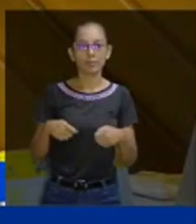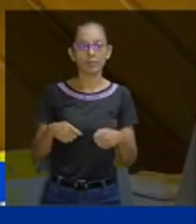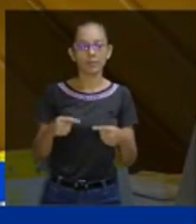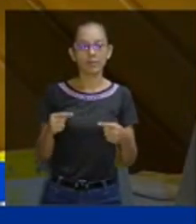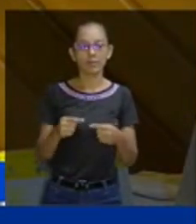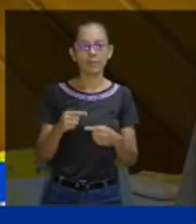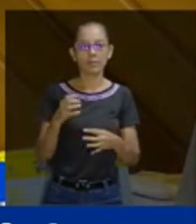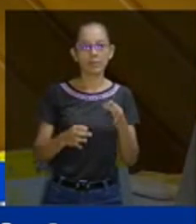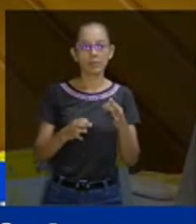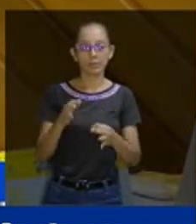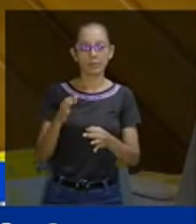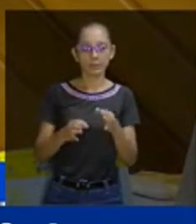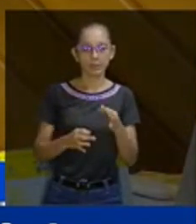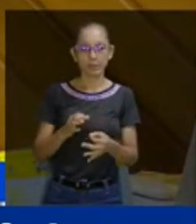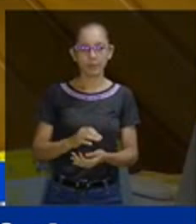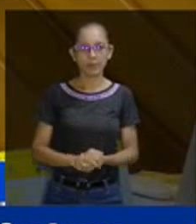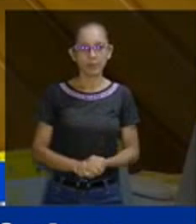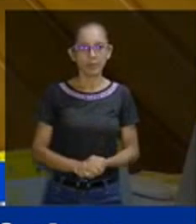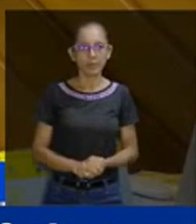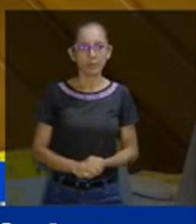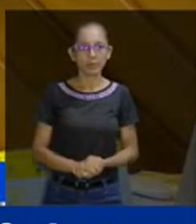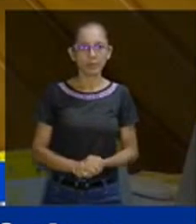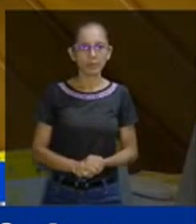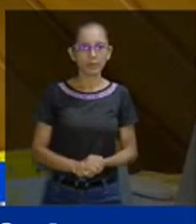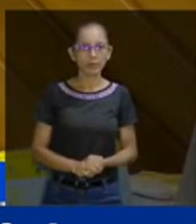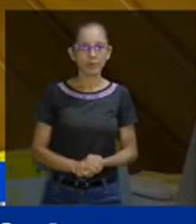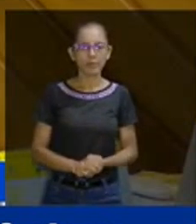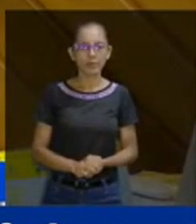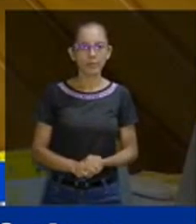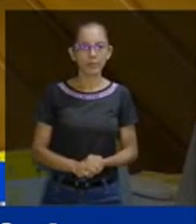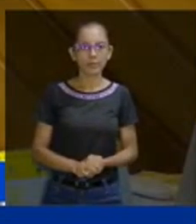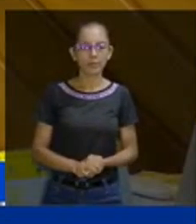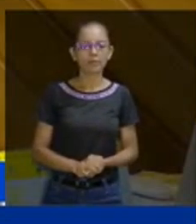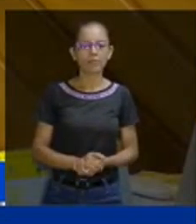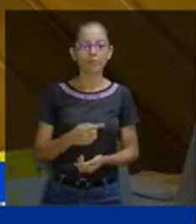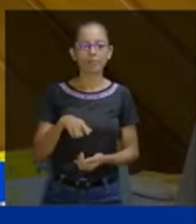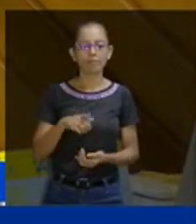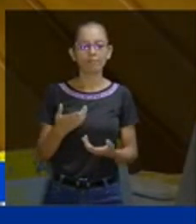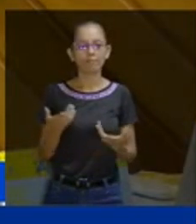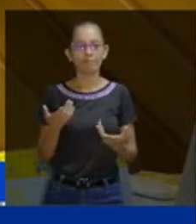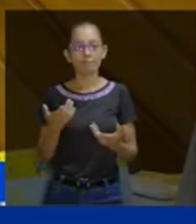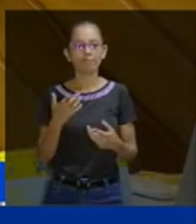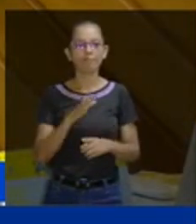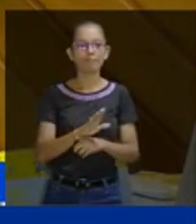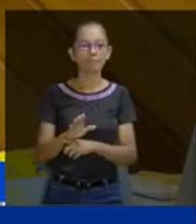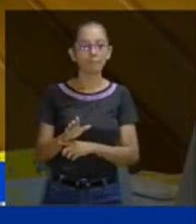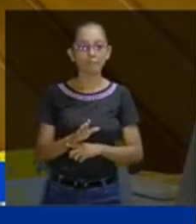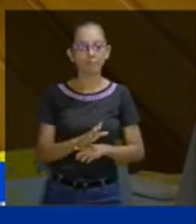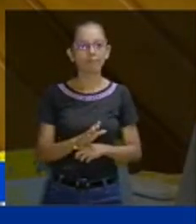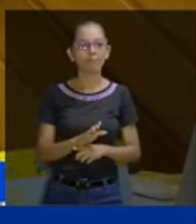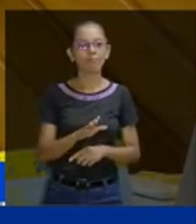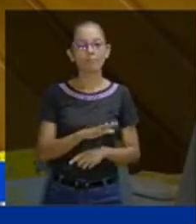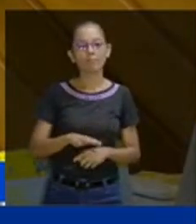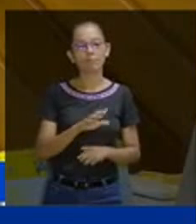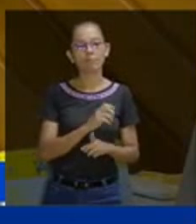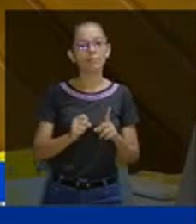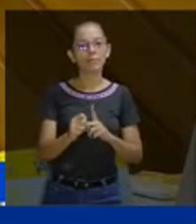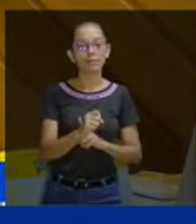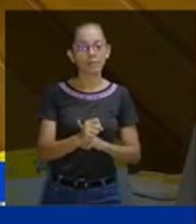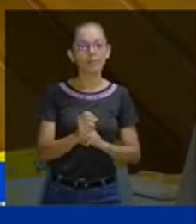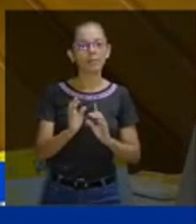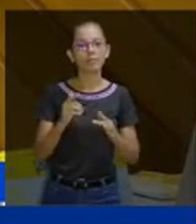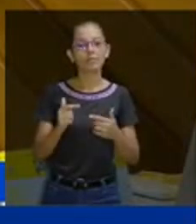justiça, instrumento indispensável para a paz social que todos almejamos. E assim, apesar das